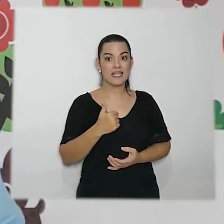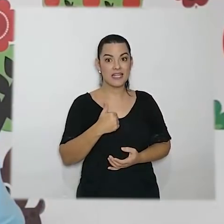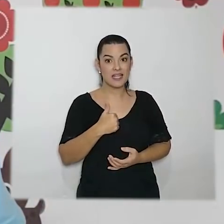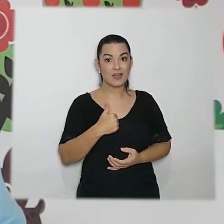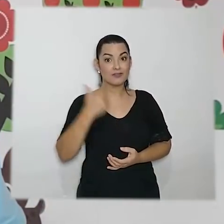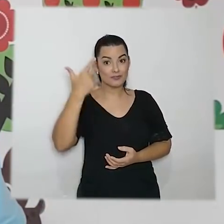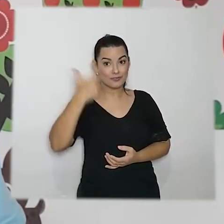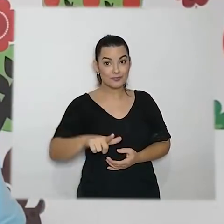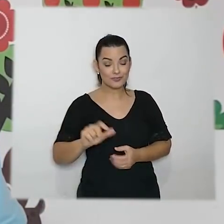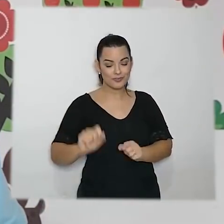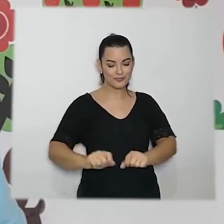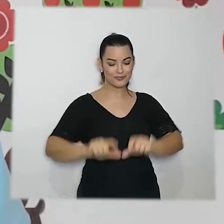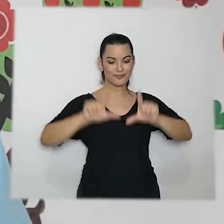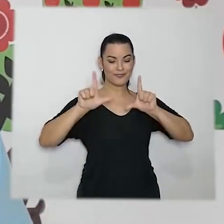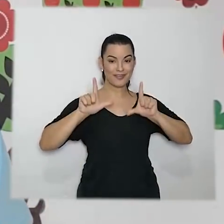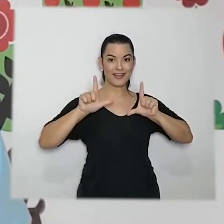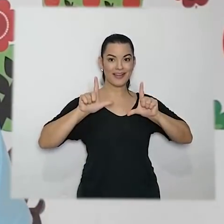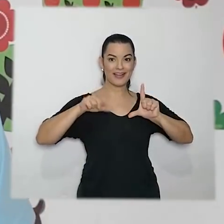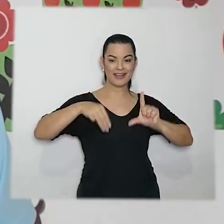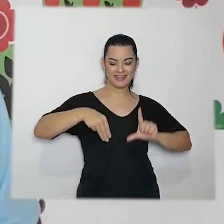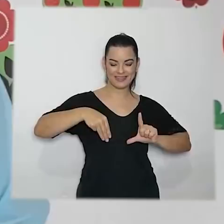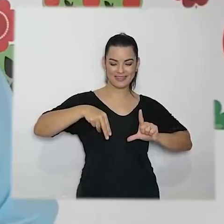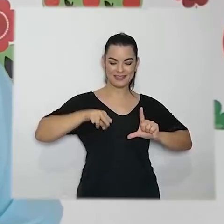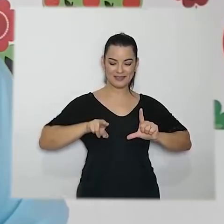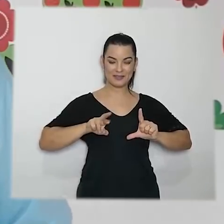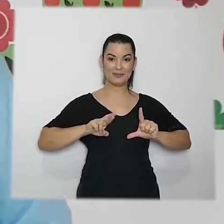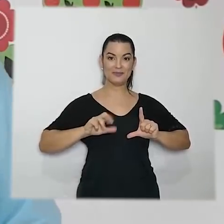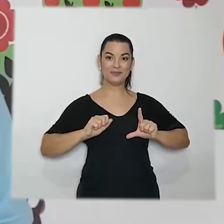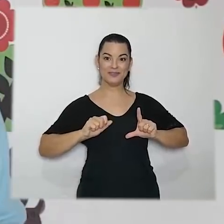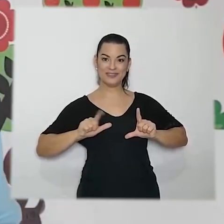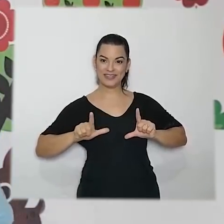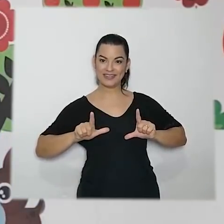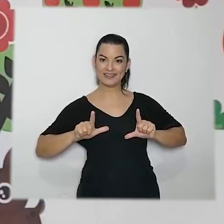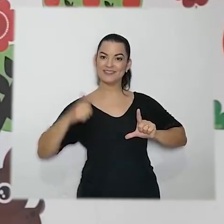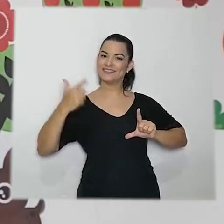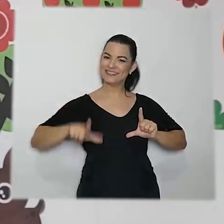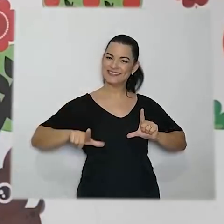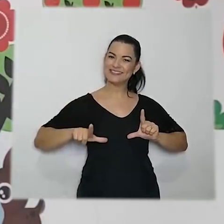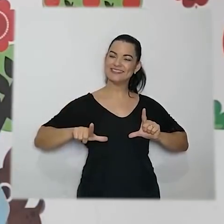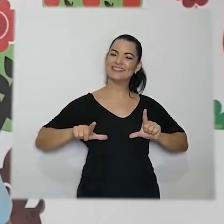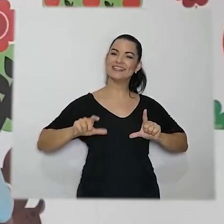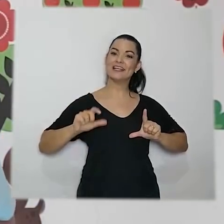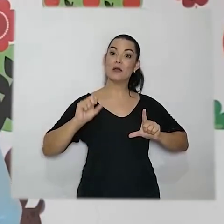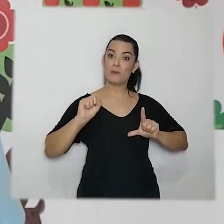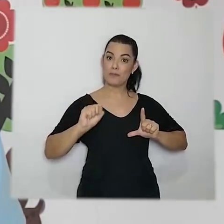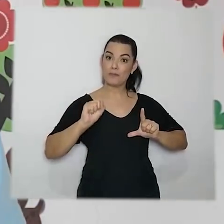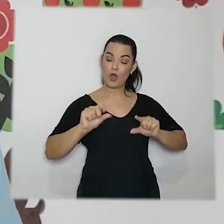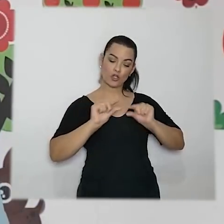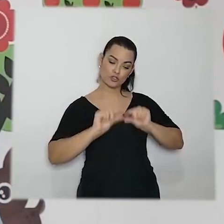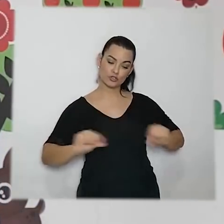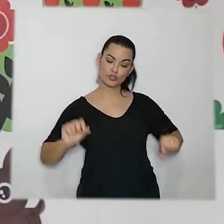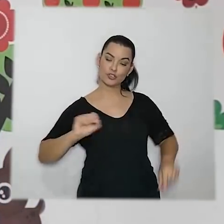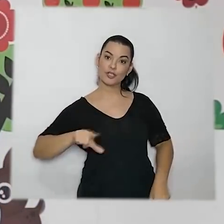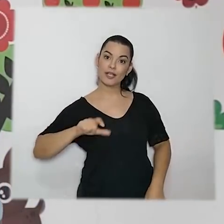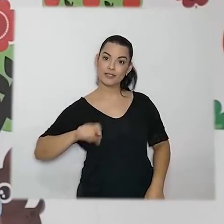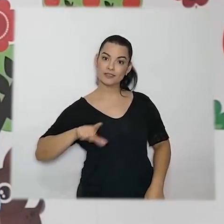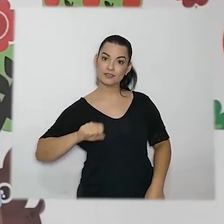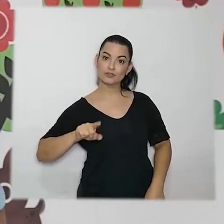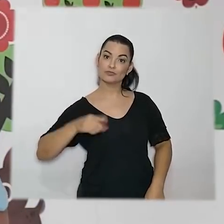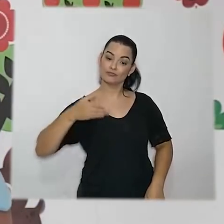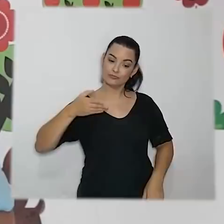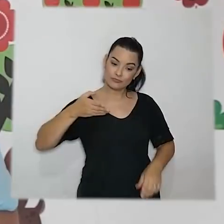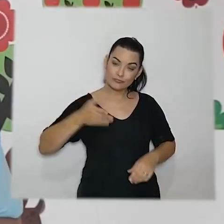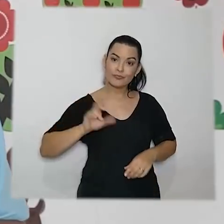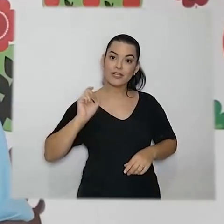um novo mural. Isso mesmo, vocês podem acessar pelo link que está aparecendo aí na